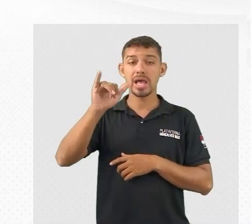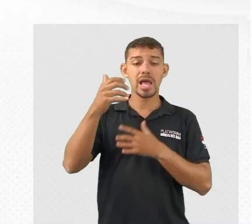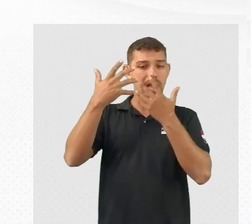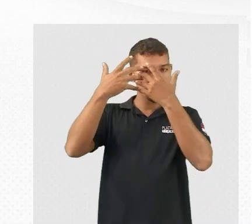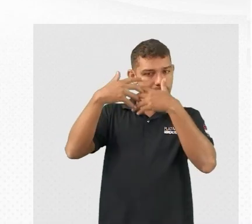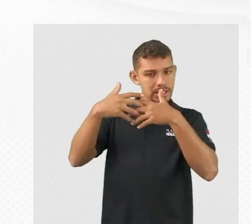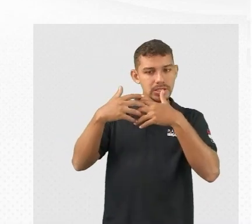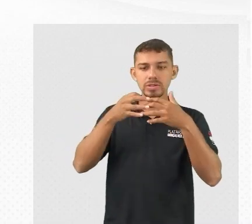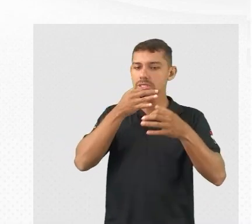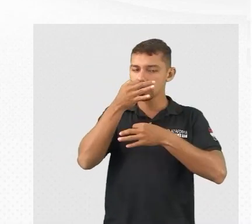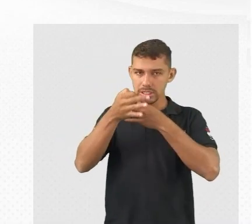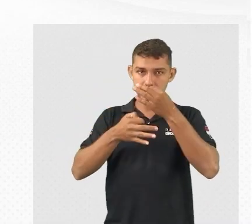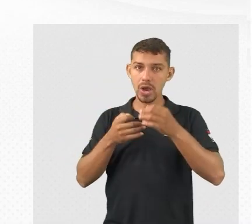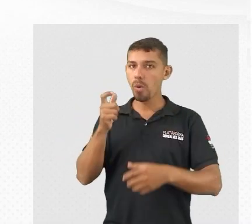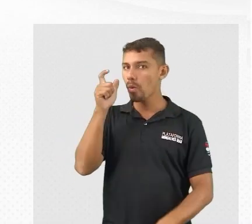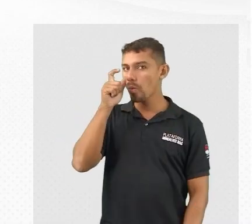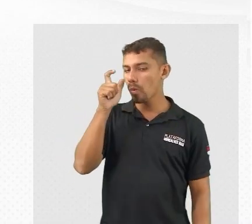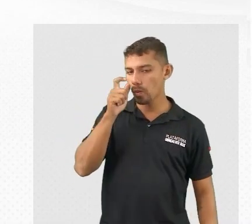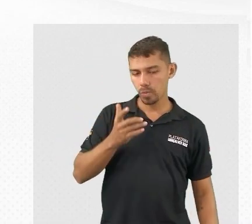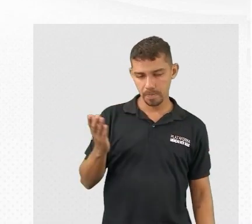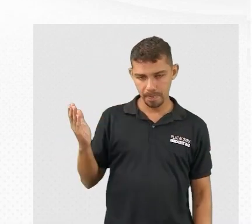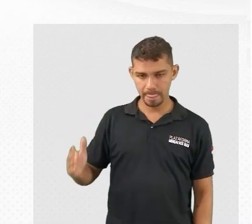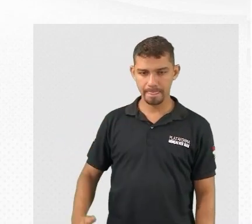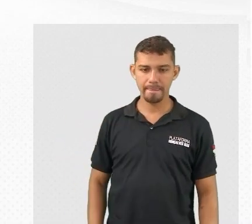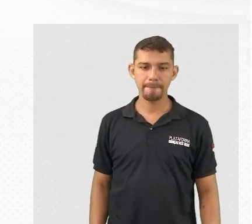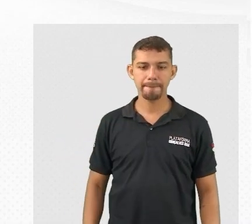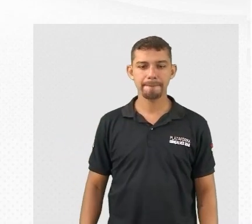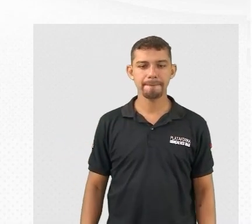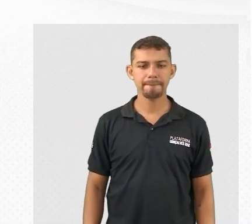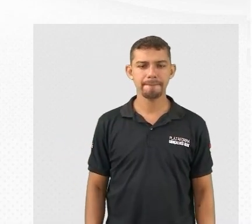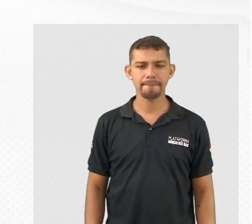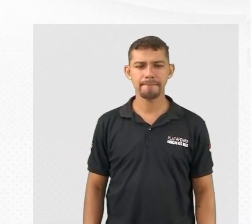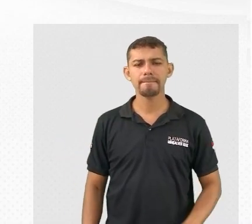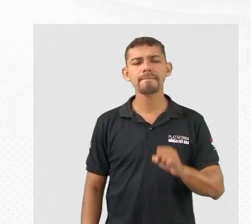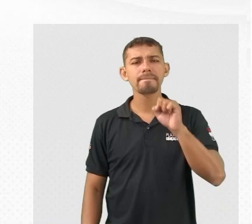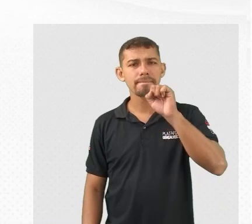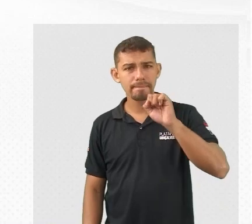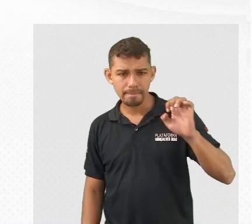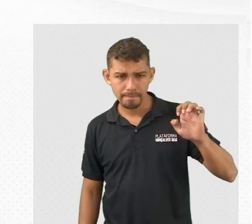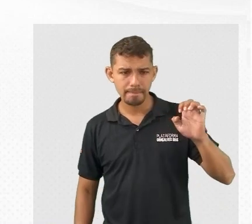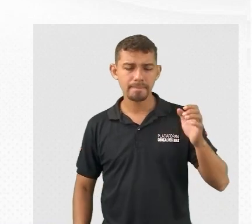crítica. Olha que interessante, né? Bom, se por um lado